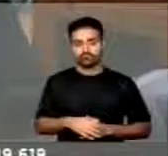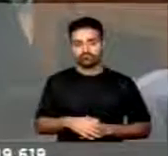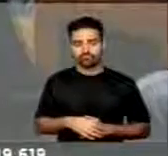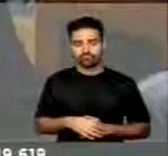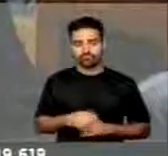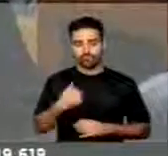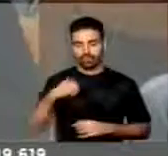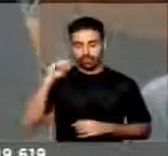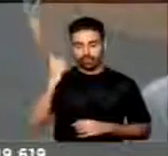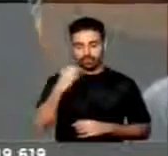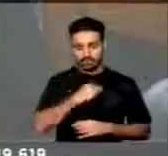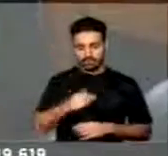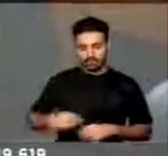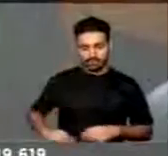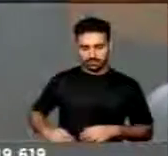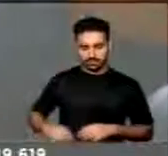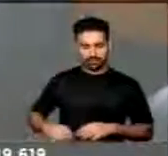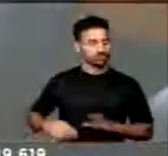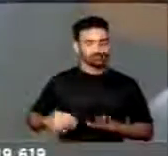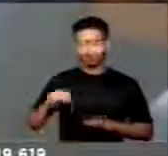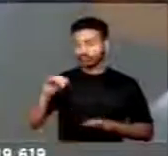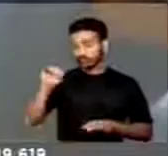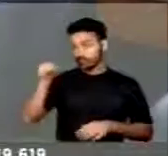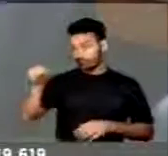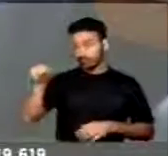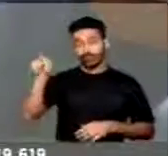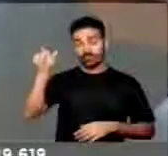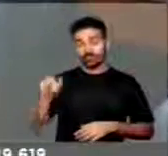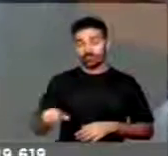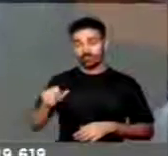era ministro Gilmar,